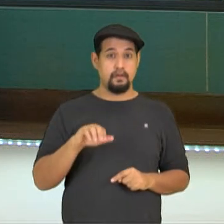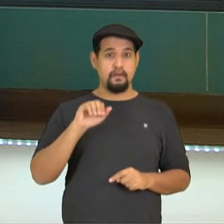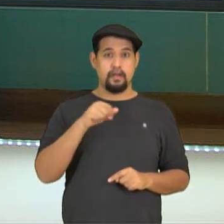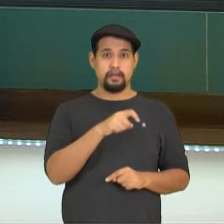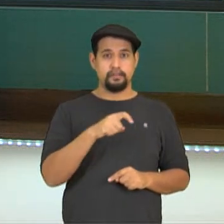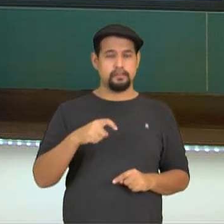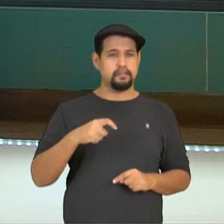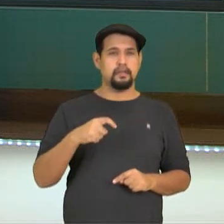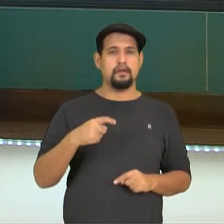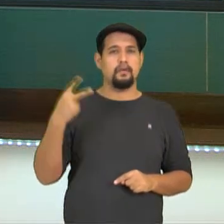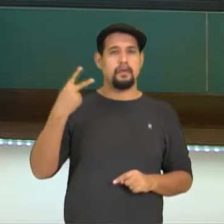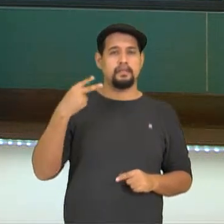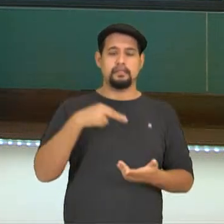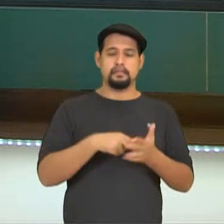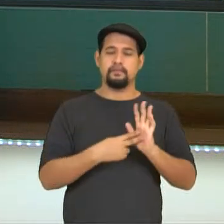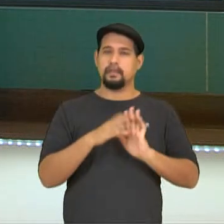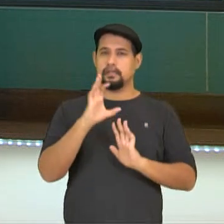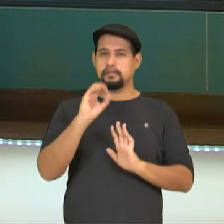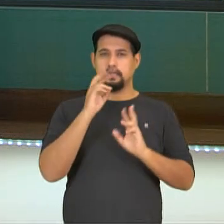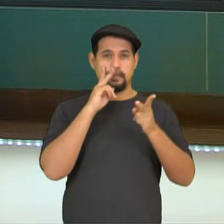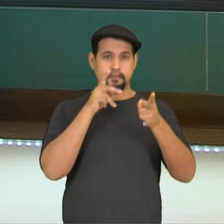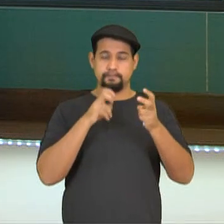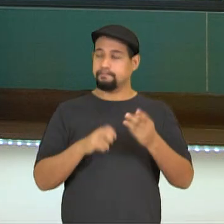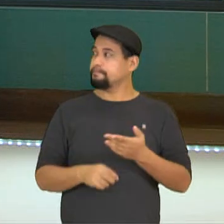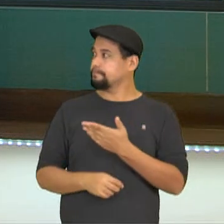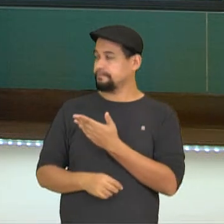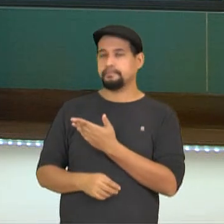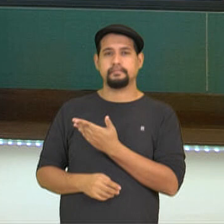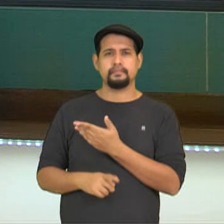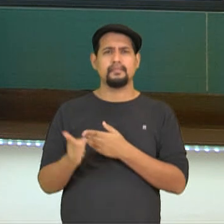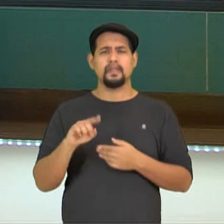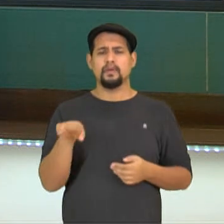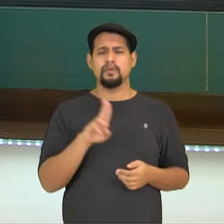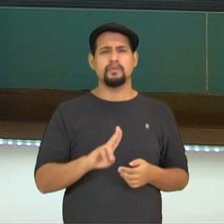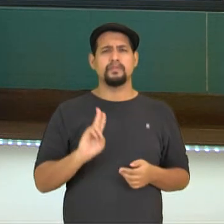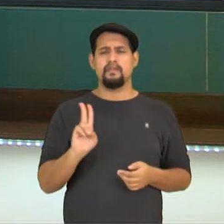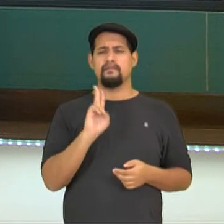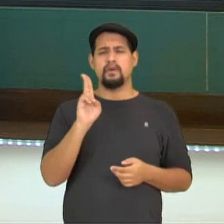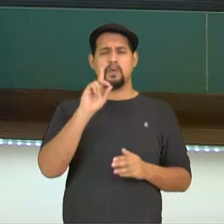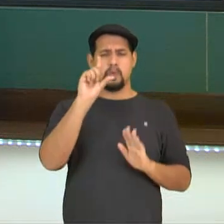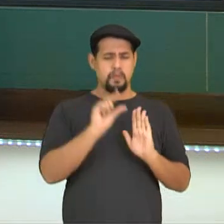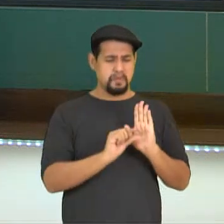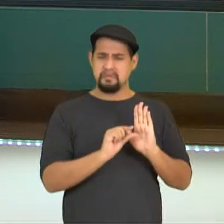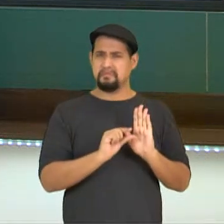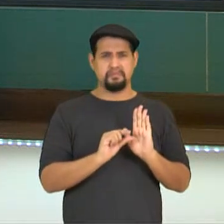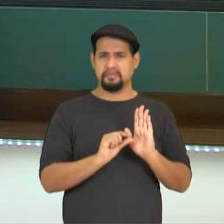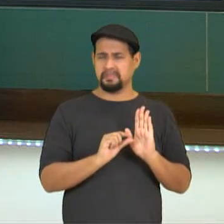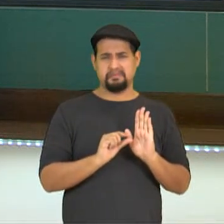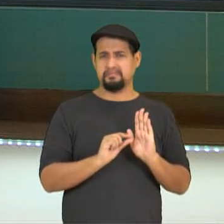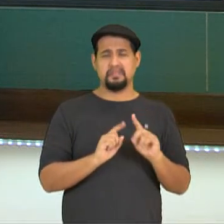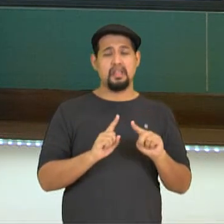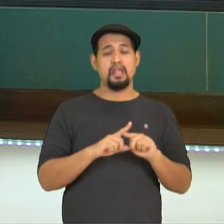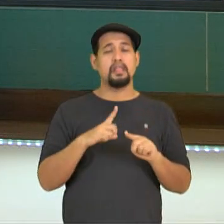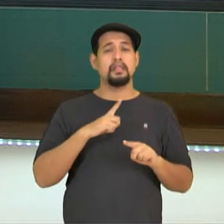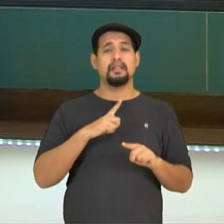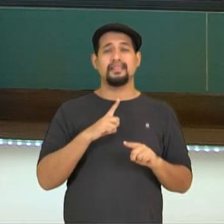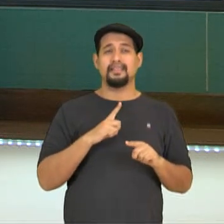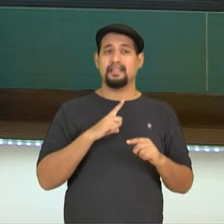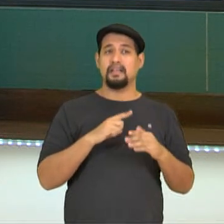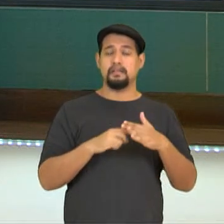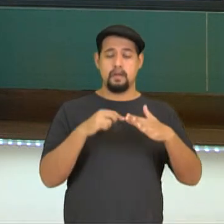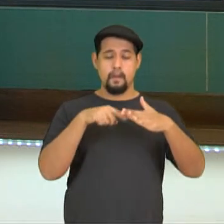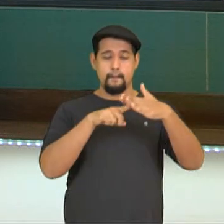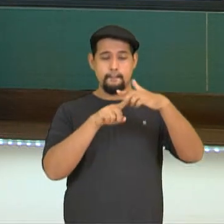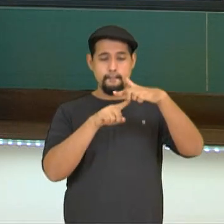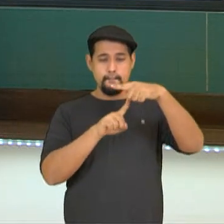quadrado é zero, né? Conforme vocês estão vendo aqui no gráfico, não assume valor mínimo, ou seja, é limitada inferiormente, né? Conforme